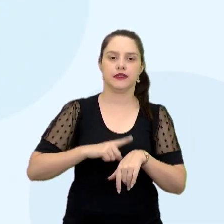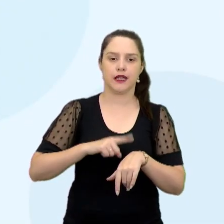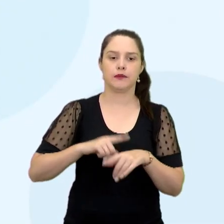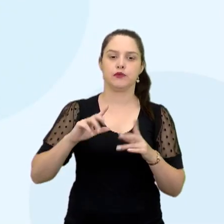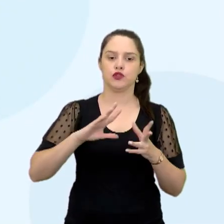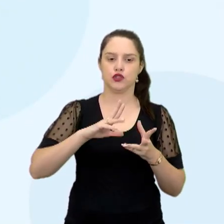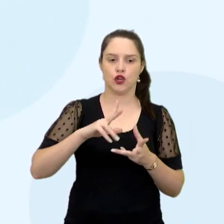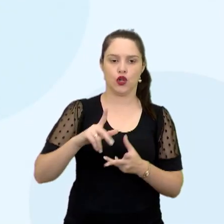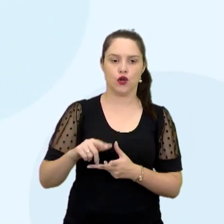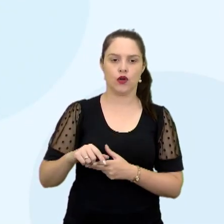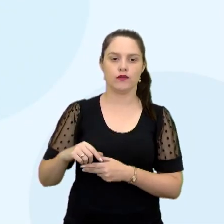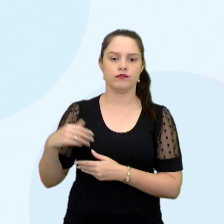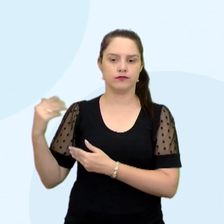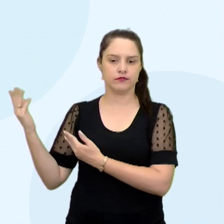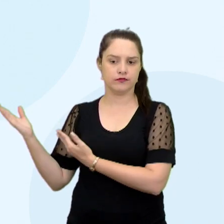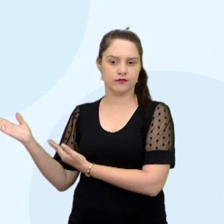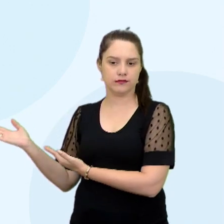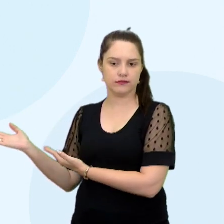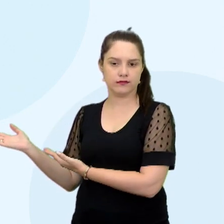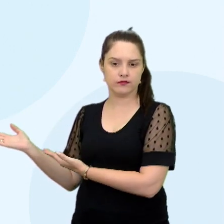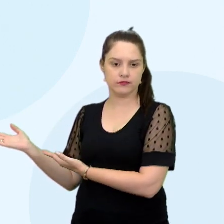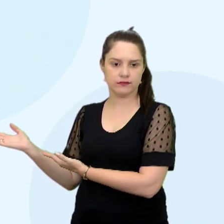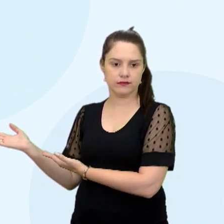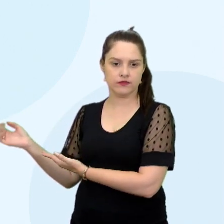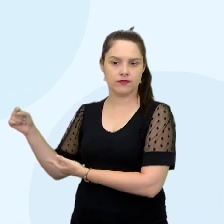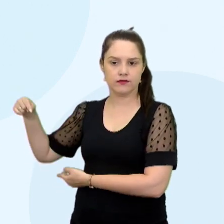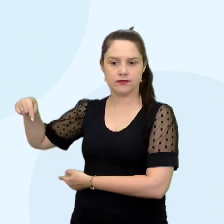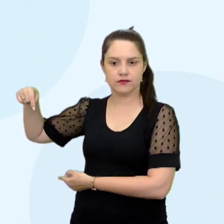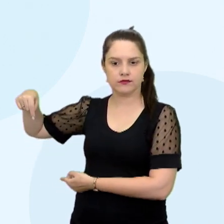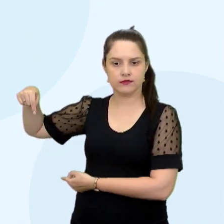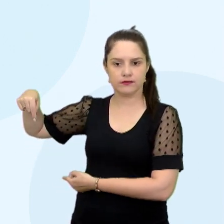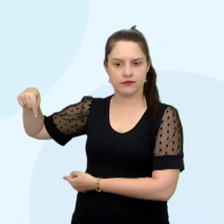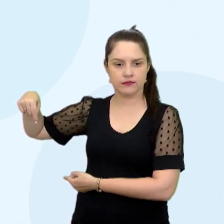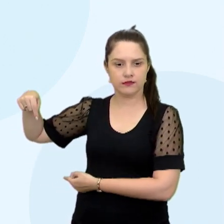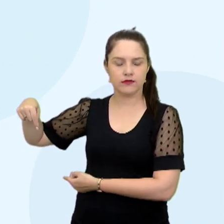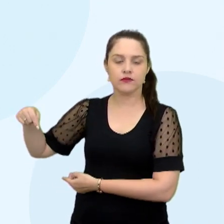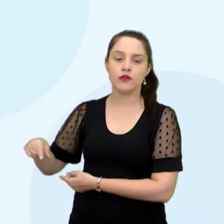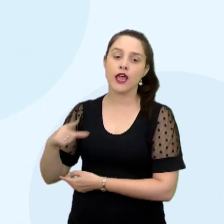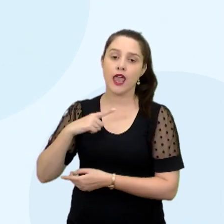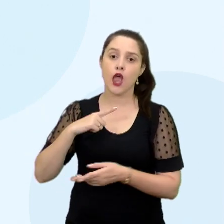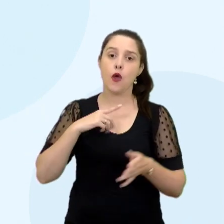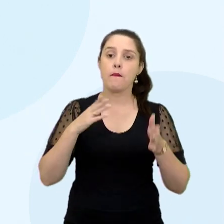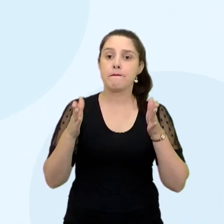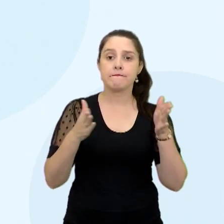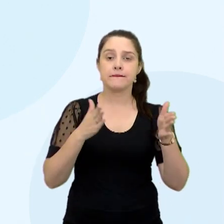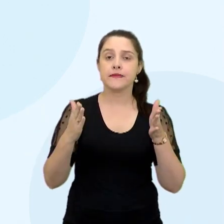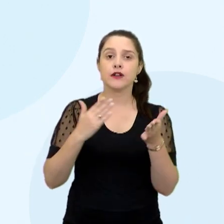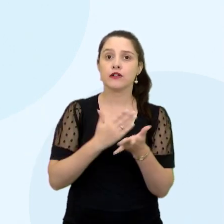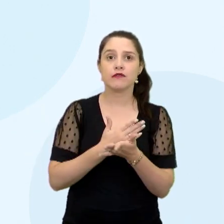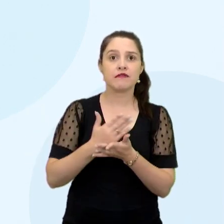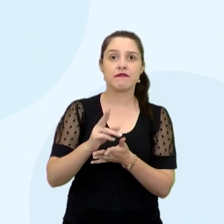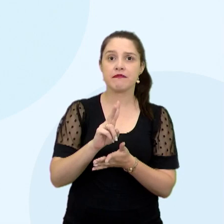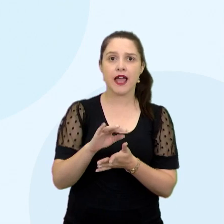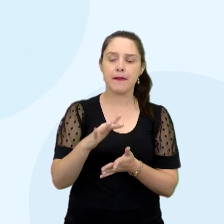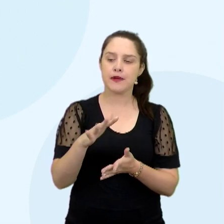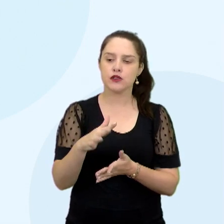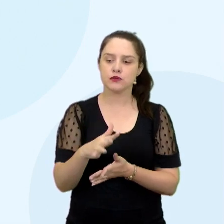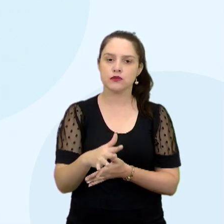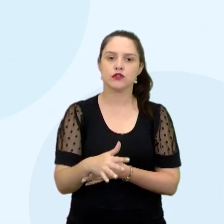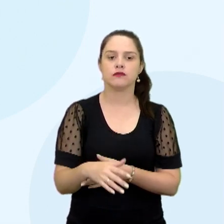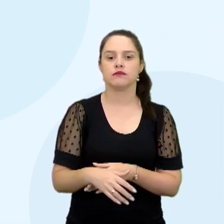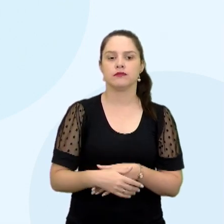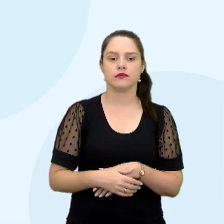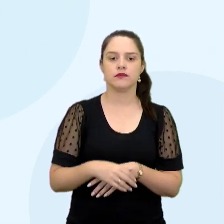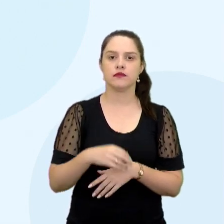aí para o período adiano, aí a setinha, né, mostrando aí para vocês. Então é um período aí que vai mais ou menos aí, né, por volta